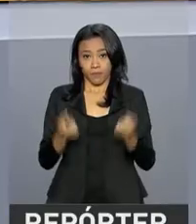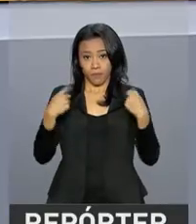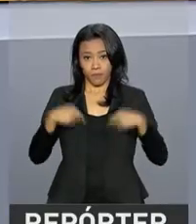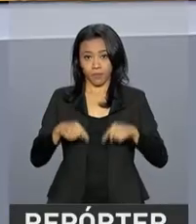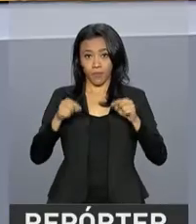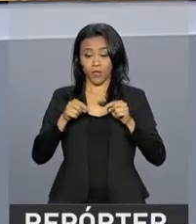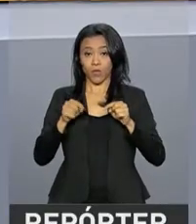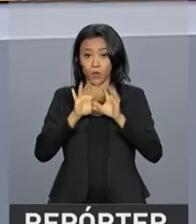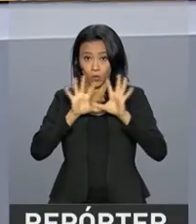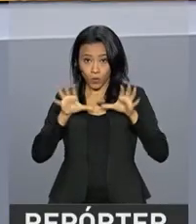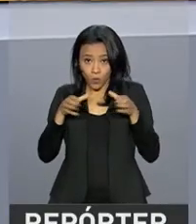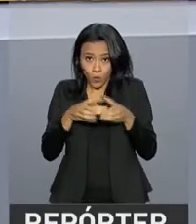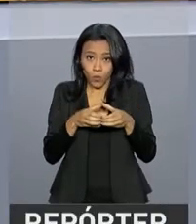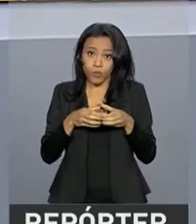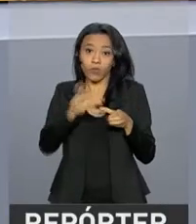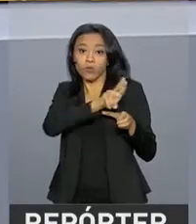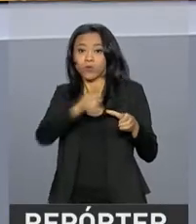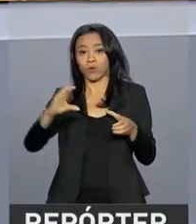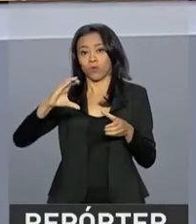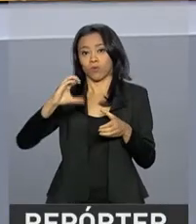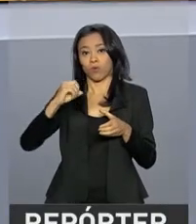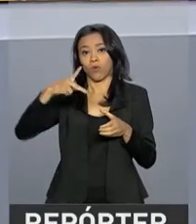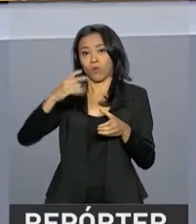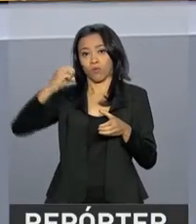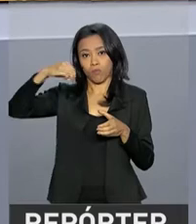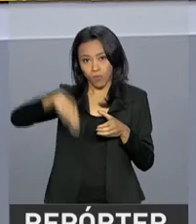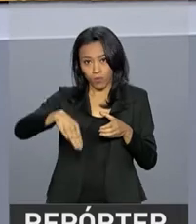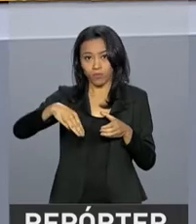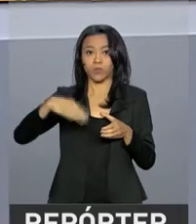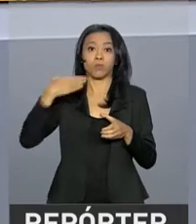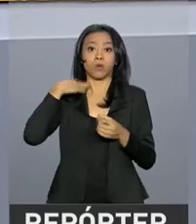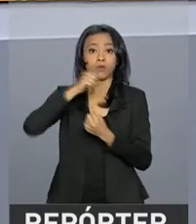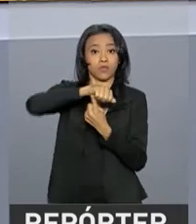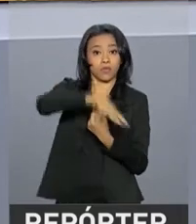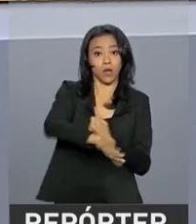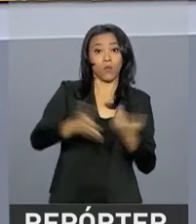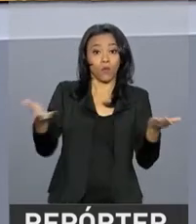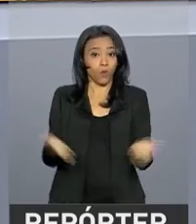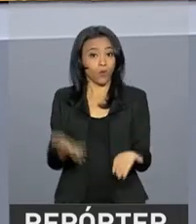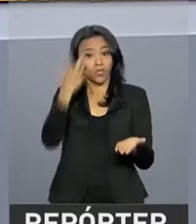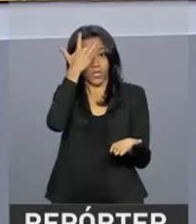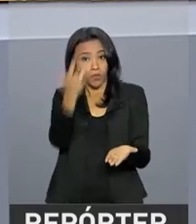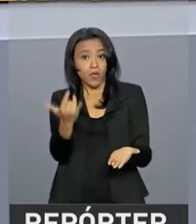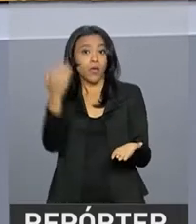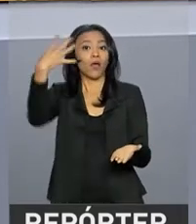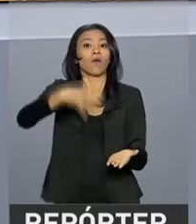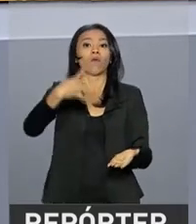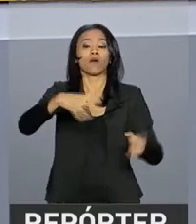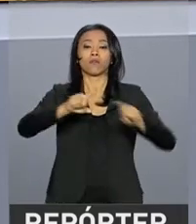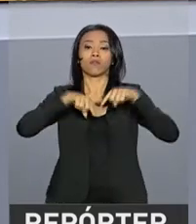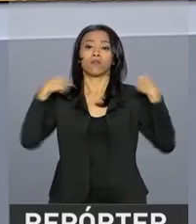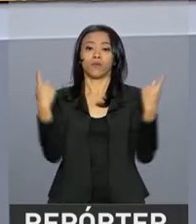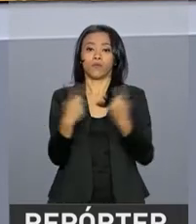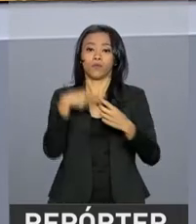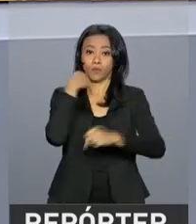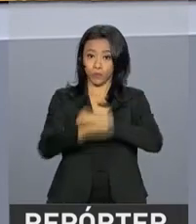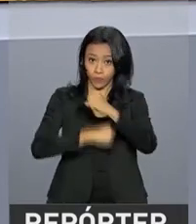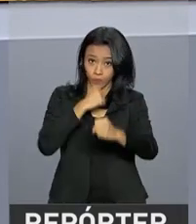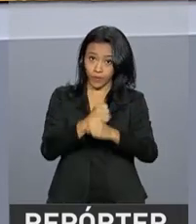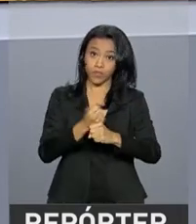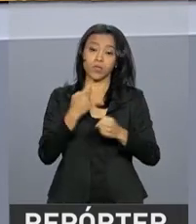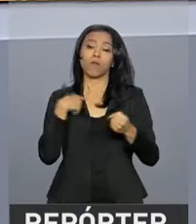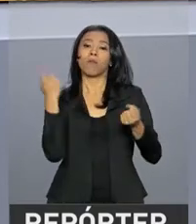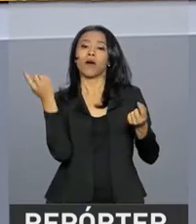o comité de política monetária do banco central copom realiza hoje e amanhã a quarta reunião do ano para definir a tendência